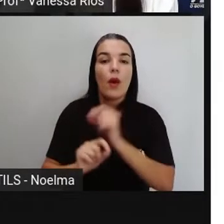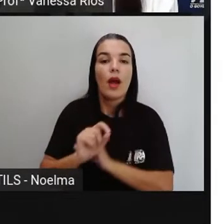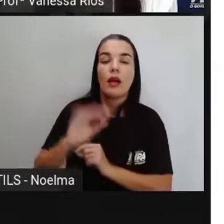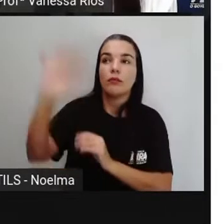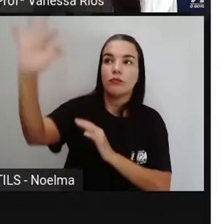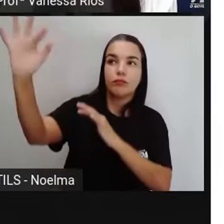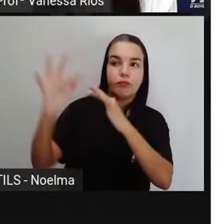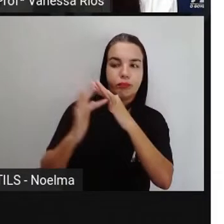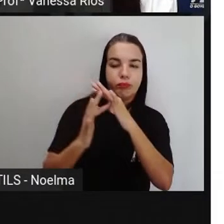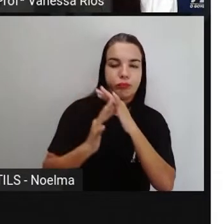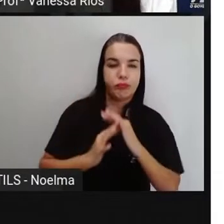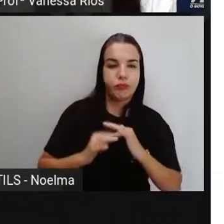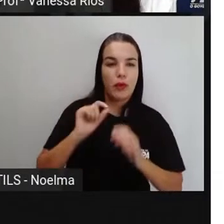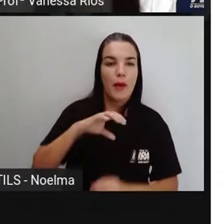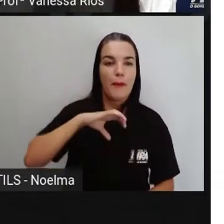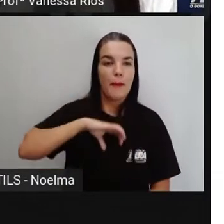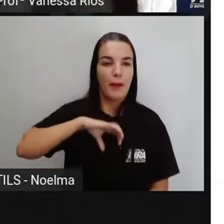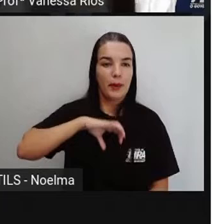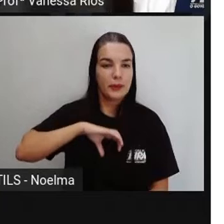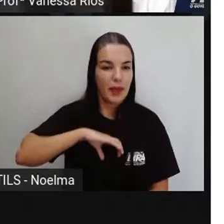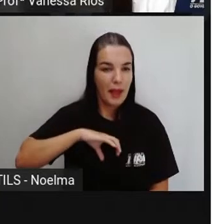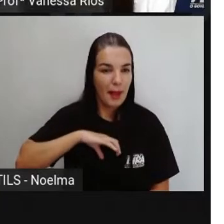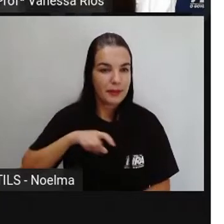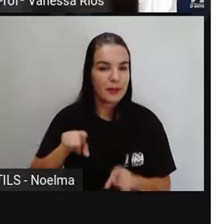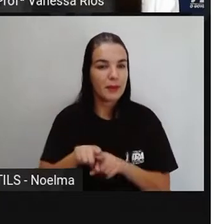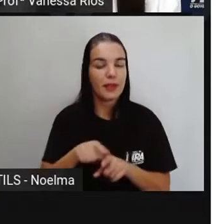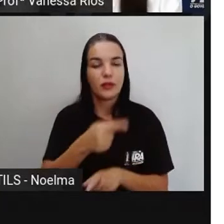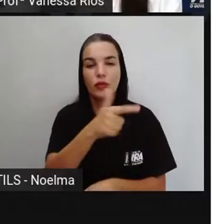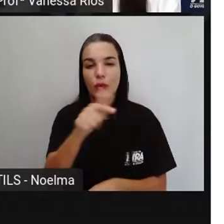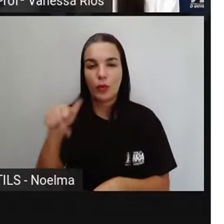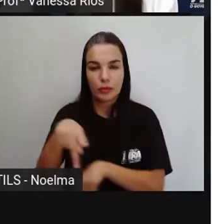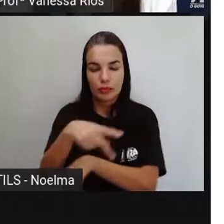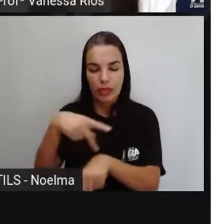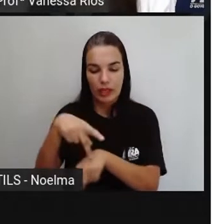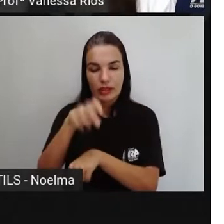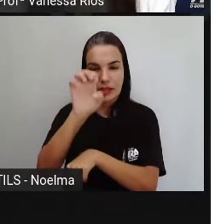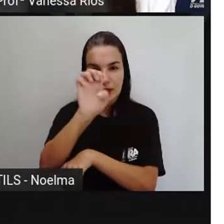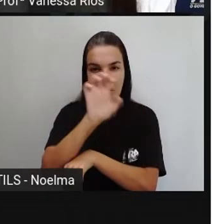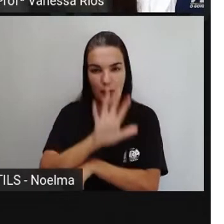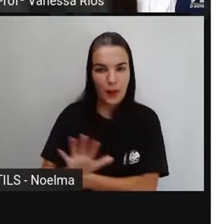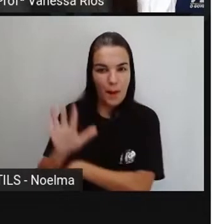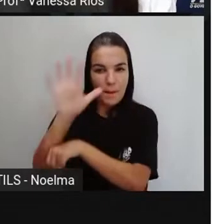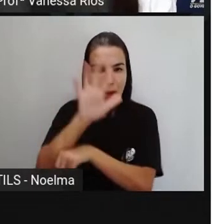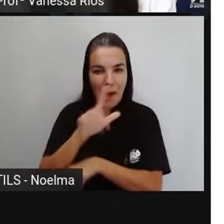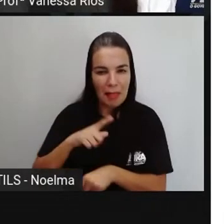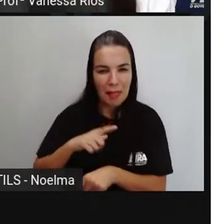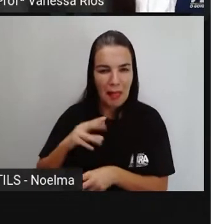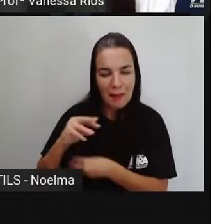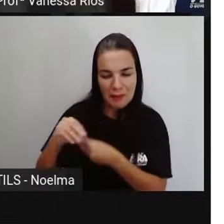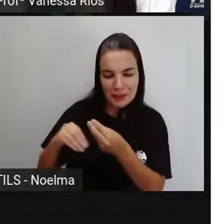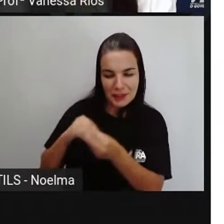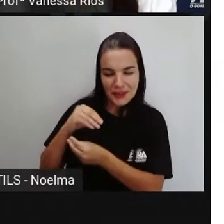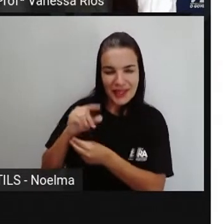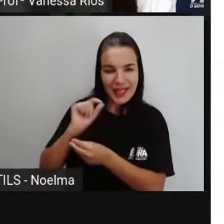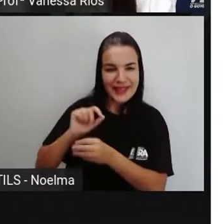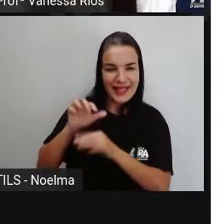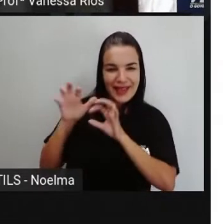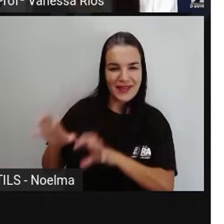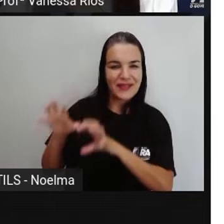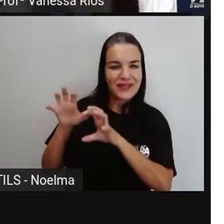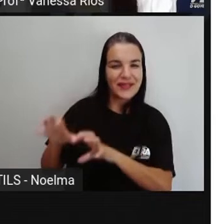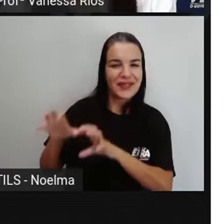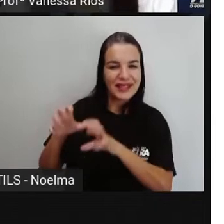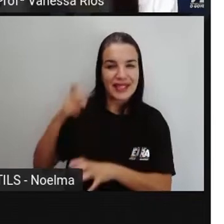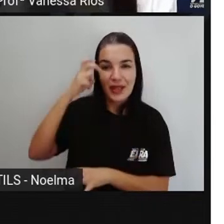trazido também com características de outros países europeus, e aí misturada, né, a várias outras influências culturais que a